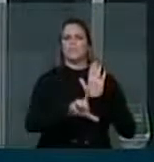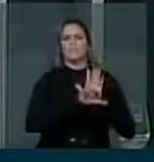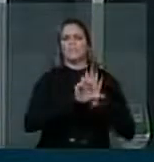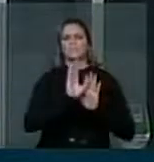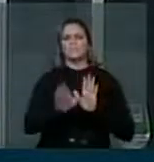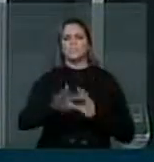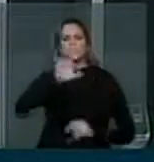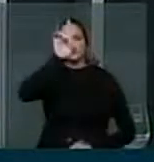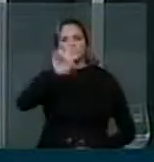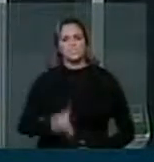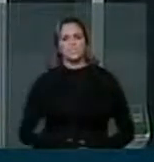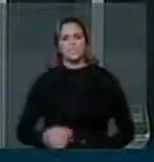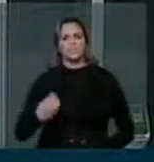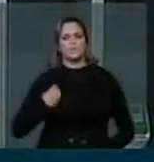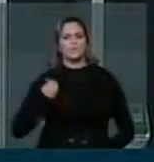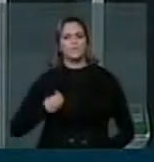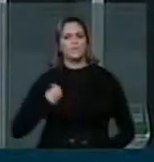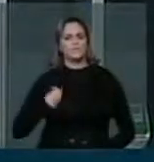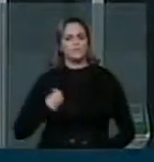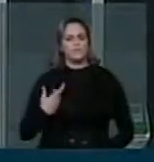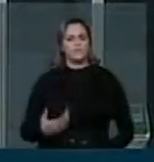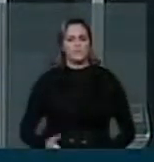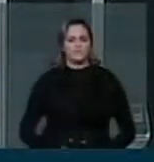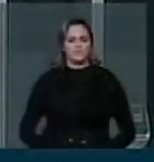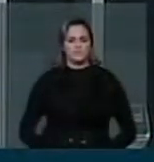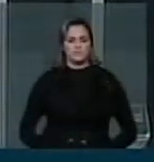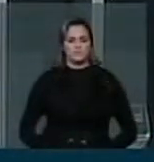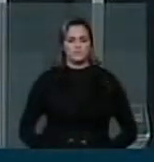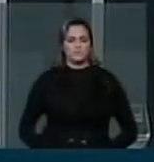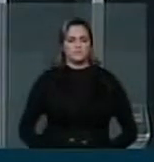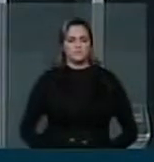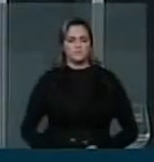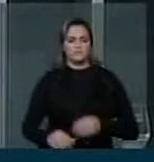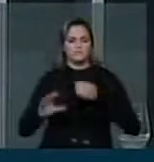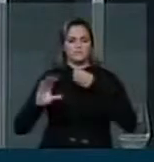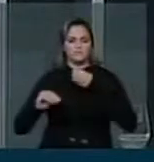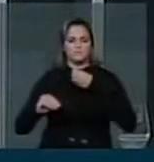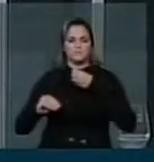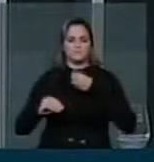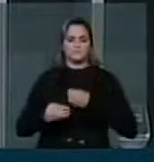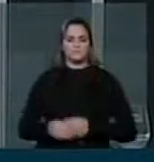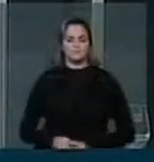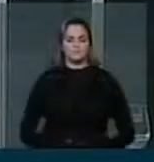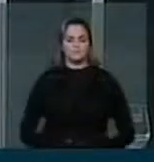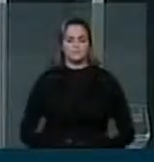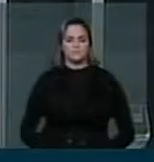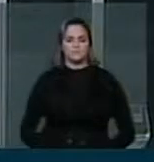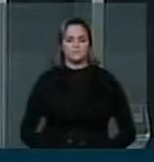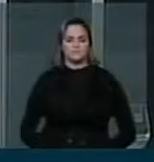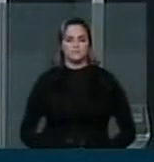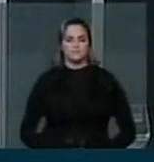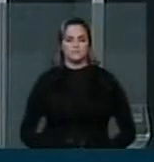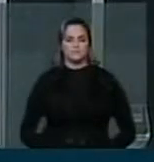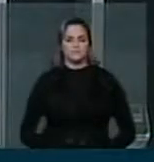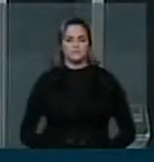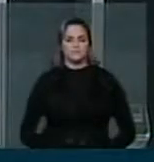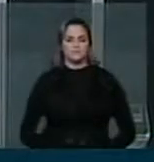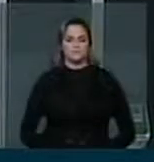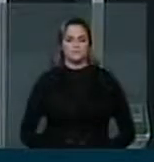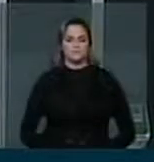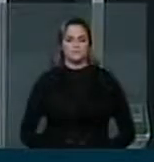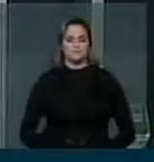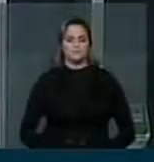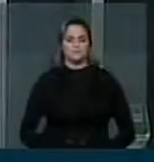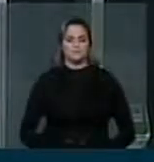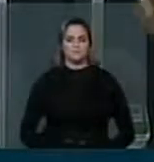humana, eu peço, senhor presidente... Já vai chegar aqui, peraí, um pouquinho, já vai chegar. Apenas para concluir o meu raciocínio,